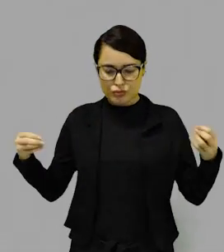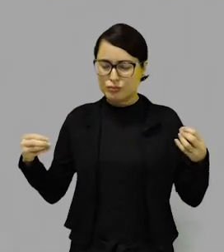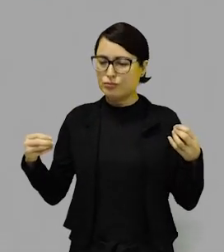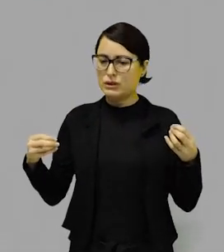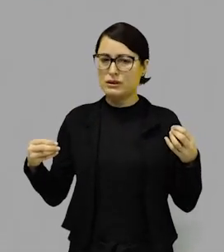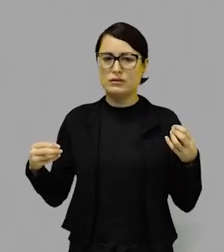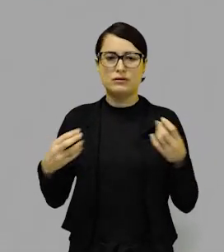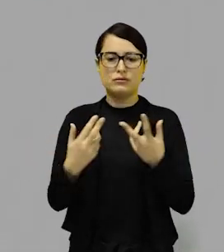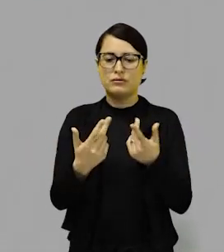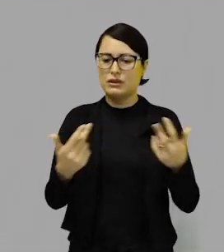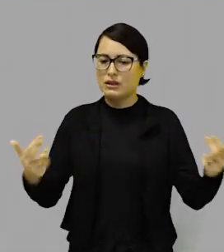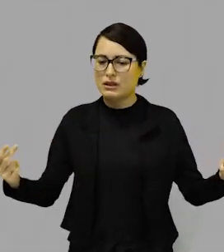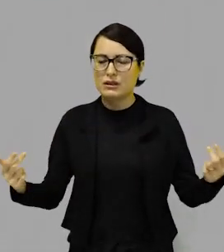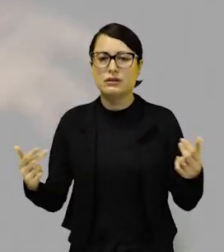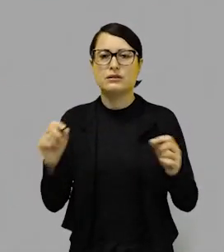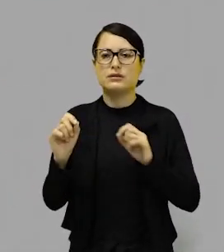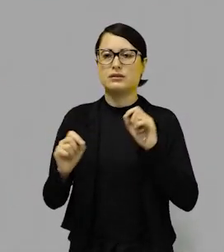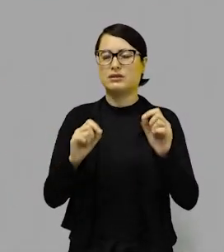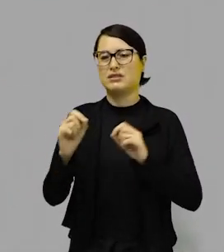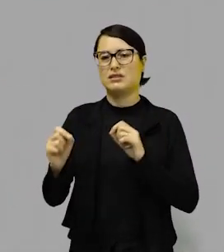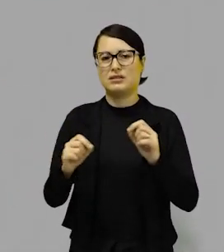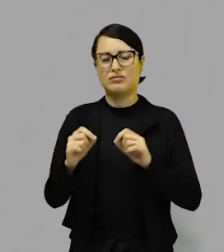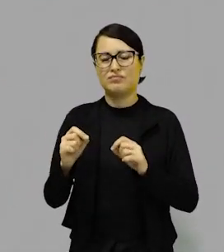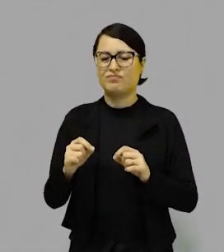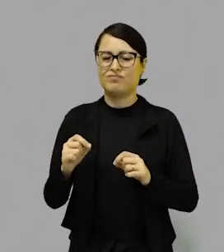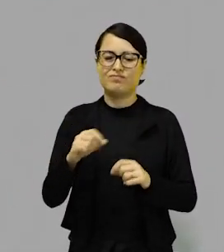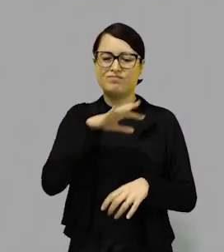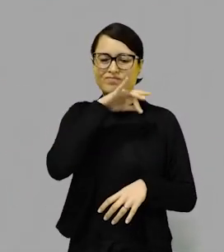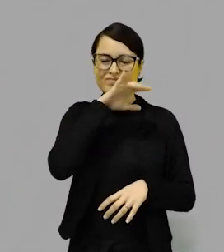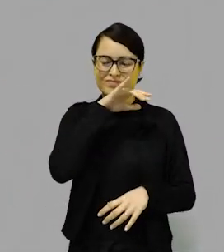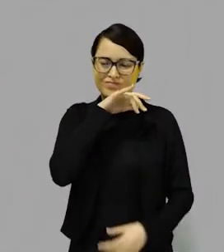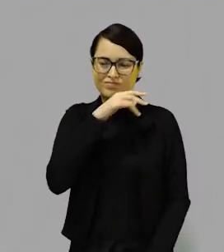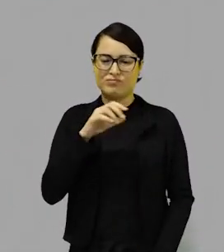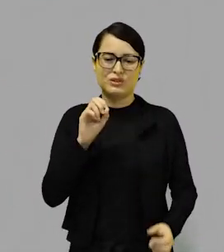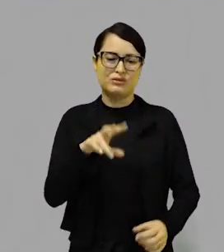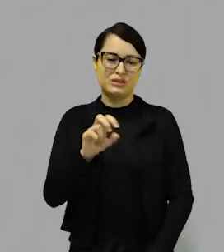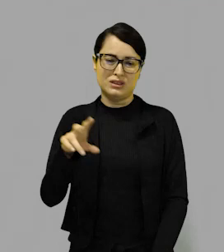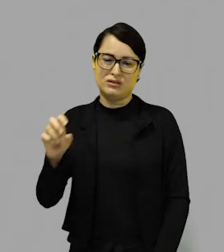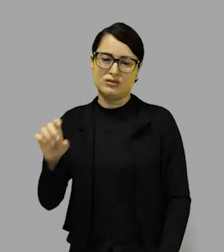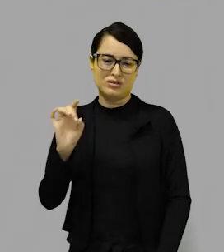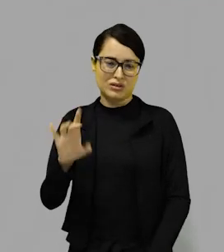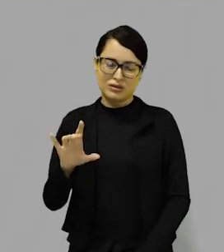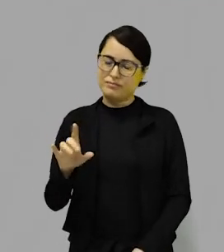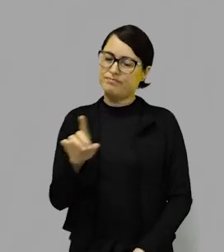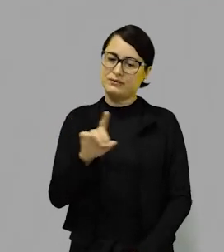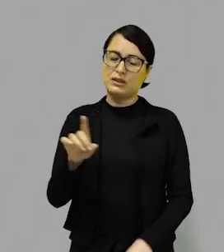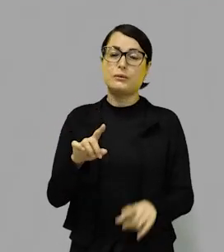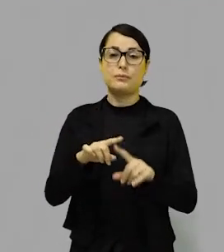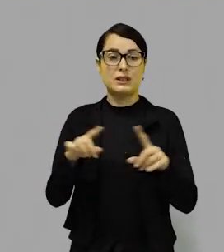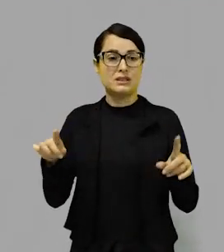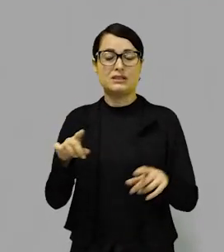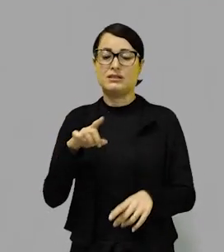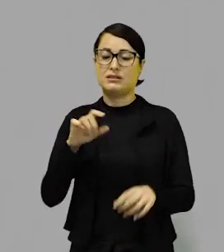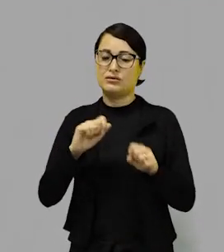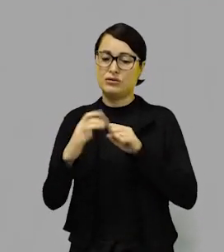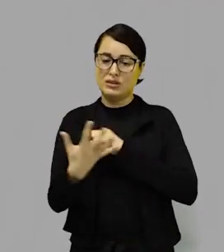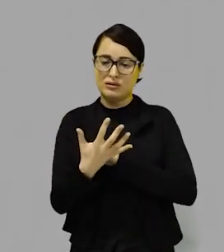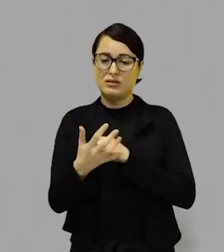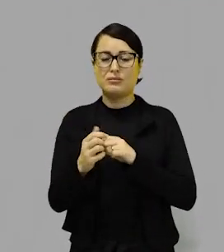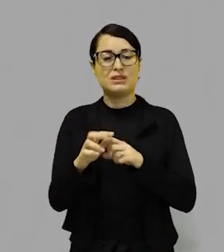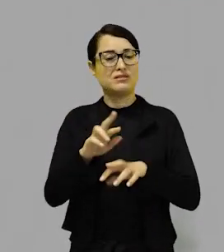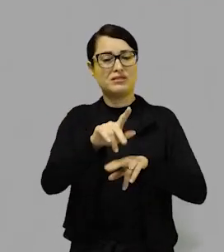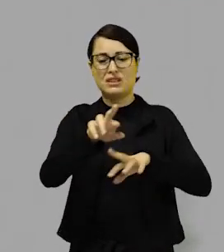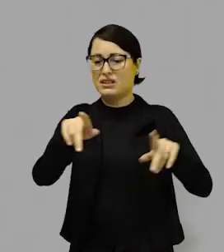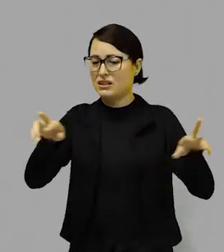para muitos males, não apenas os males causados por vírus, né, não apenas pelo vírus, pelo coronavírus, mas também